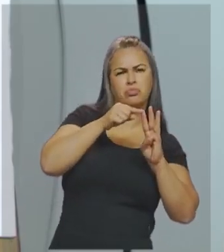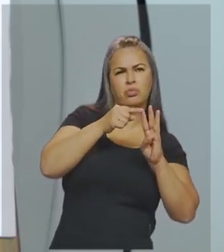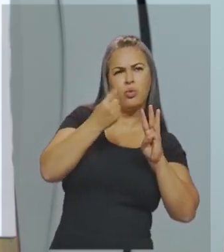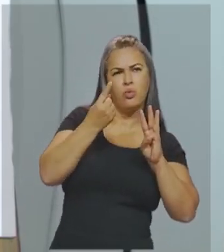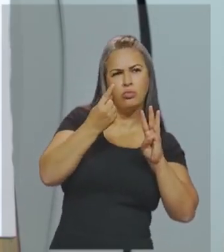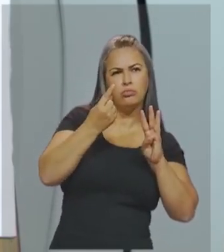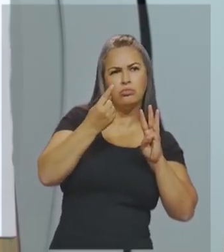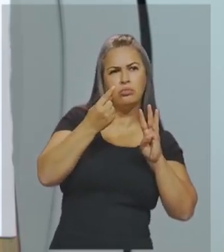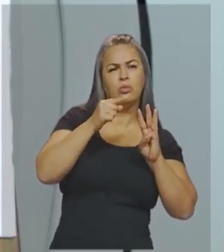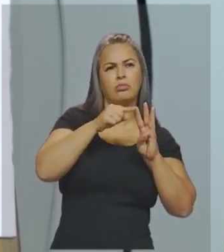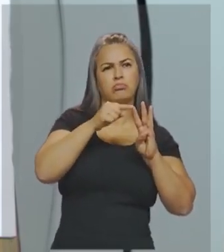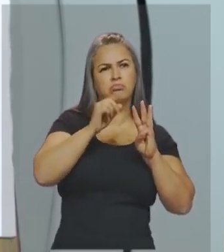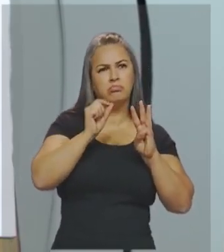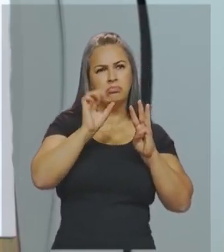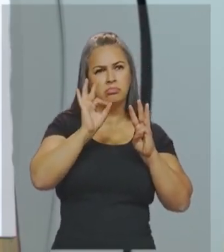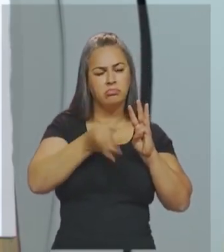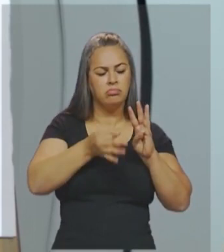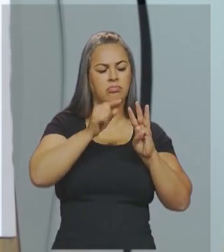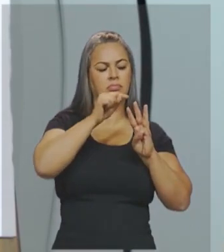você representa. Quando você fala